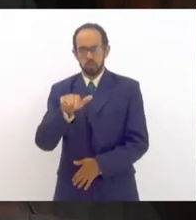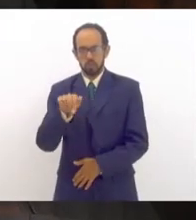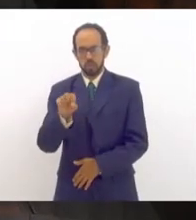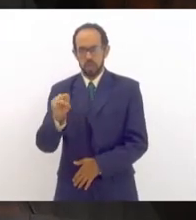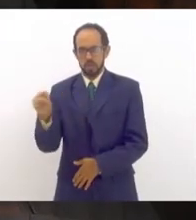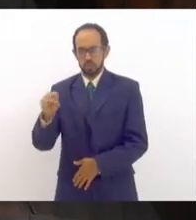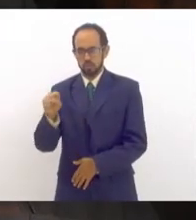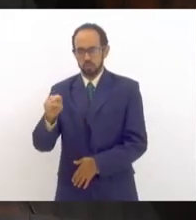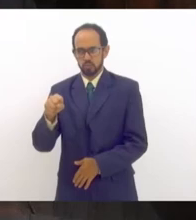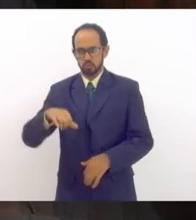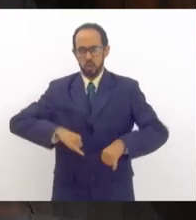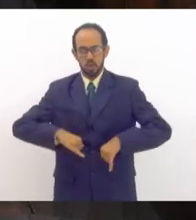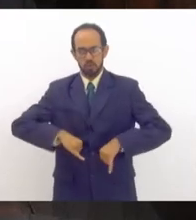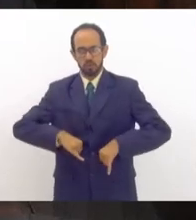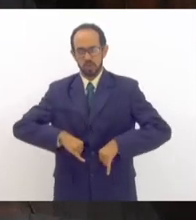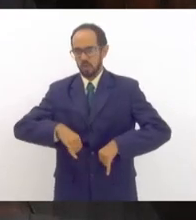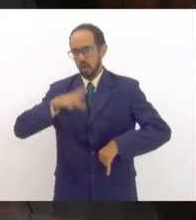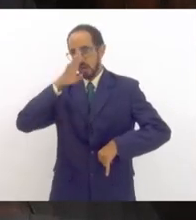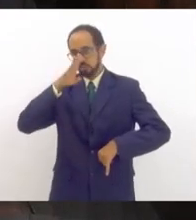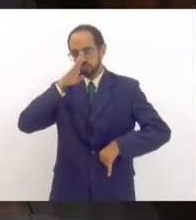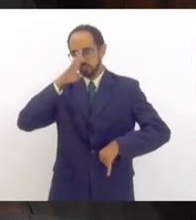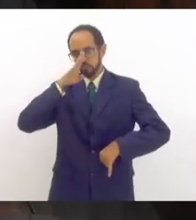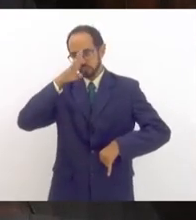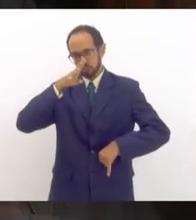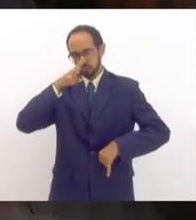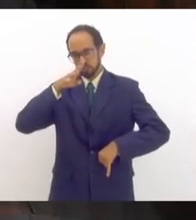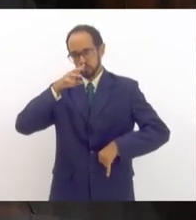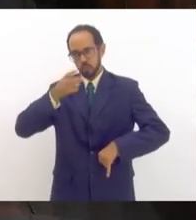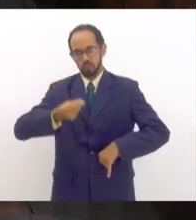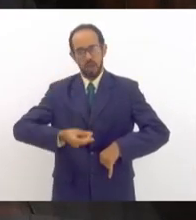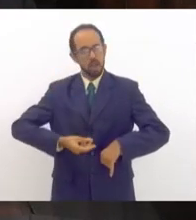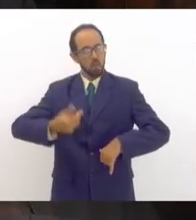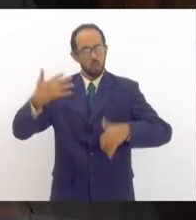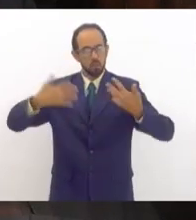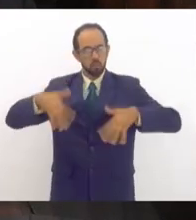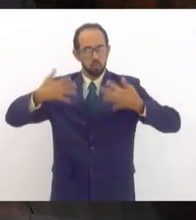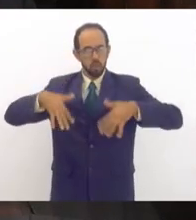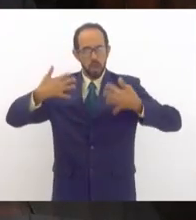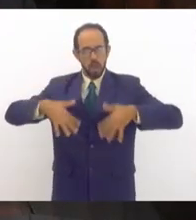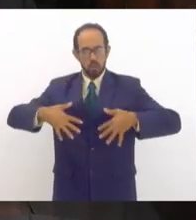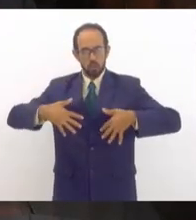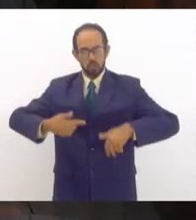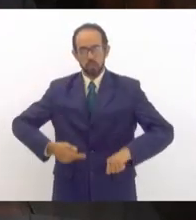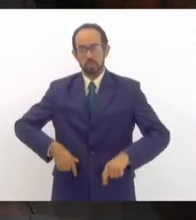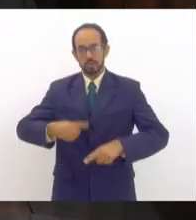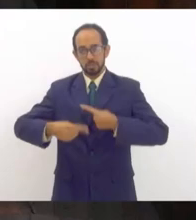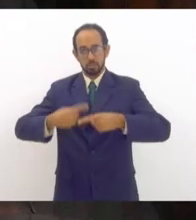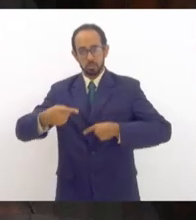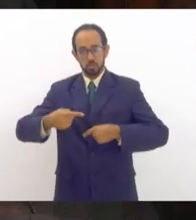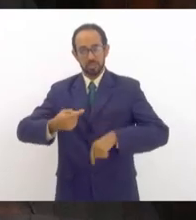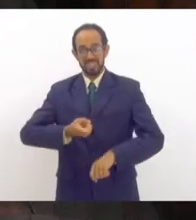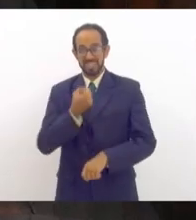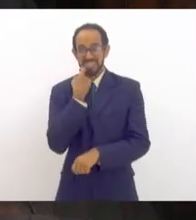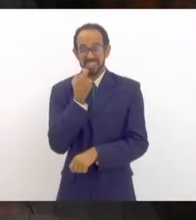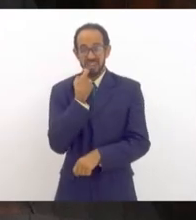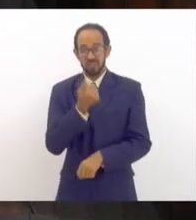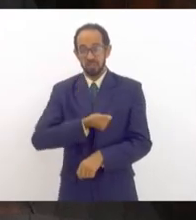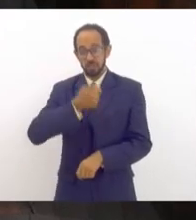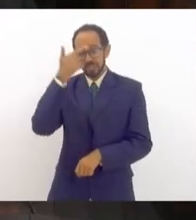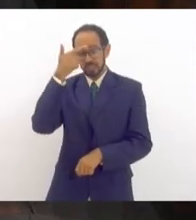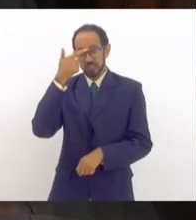covardia primeiro pelo valor exorbitante daquele pedágio e o segundo que quando chega sexta-feira meio-dia